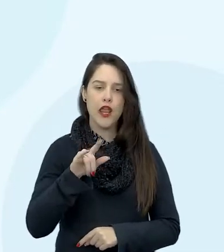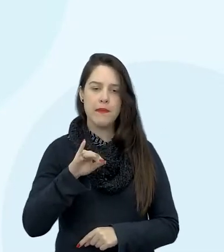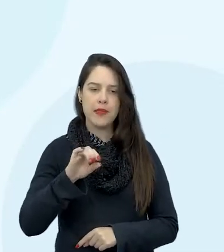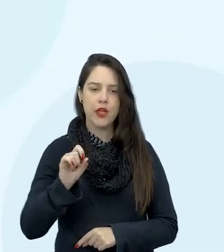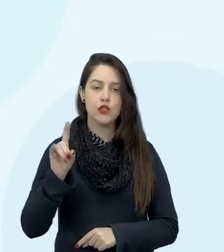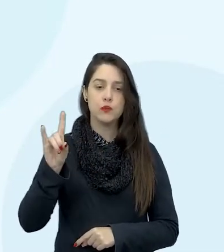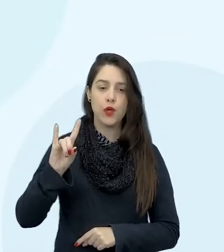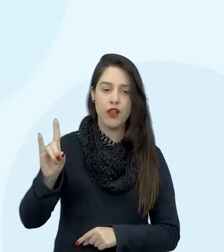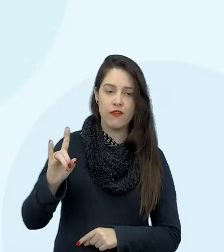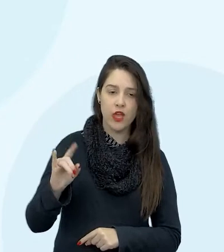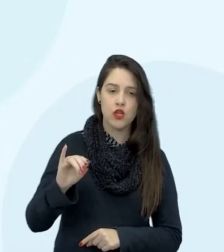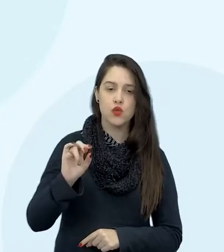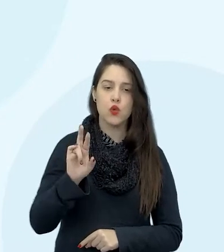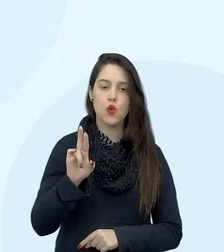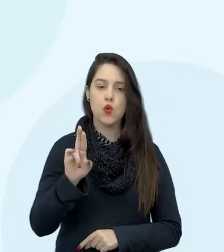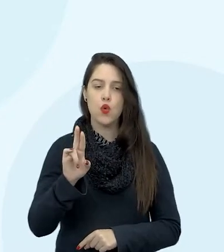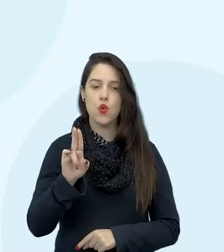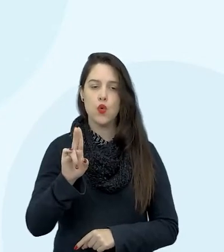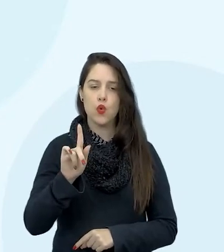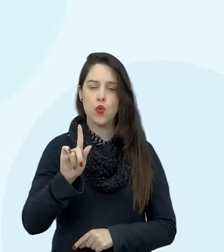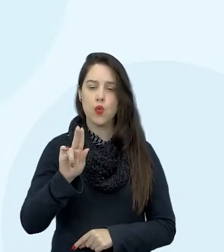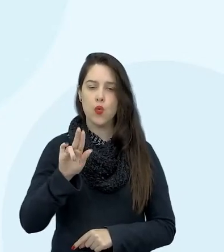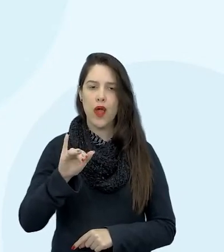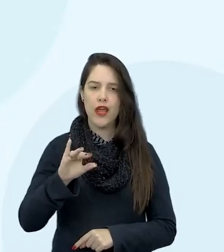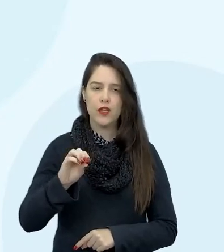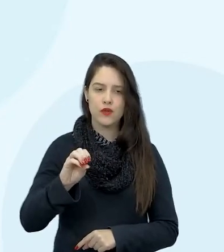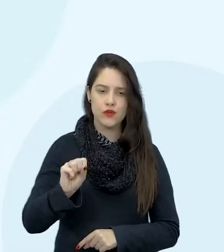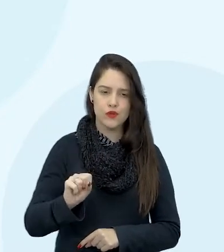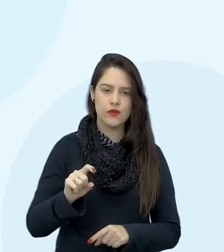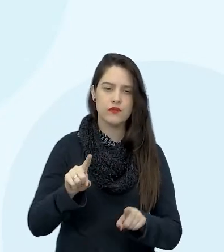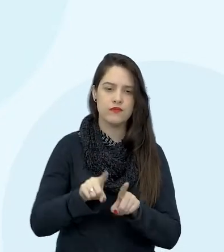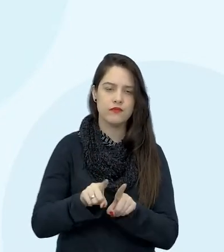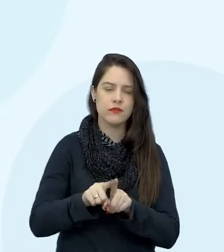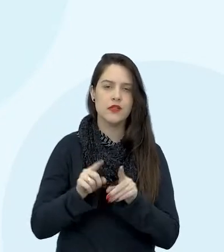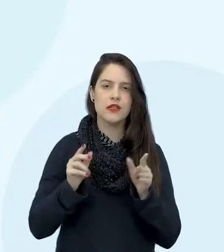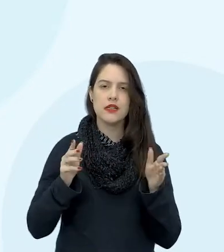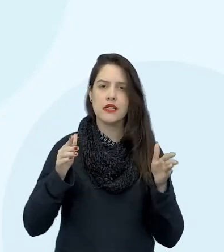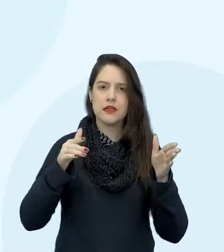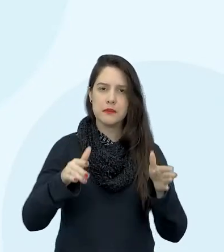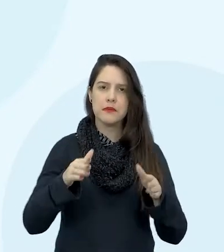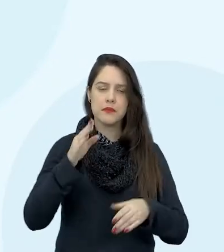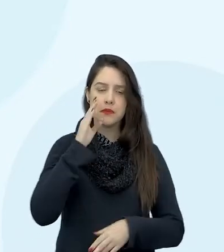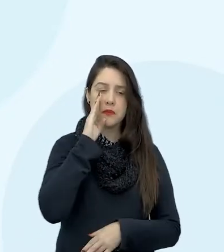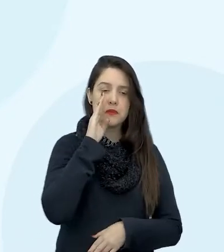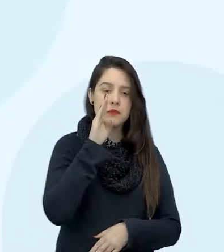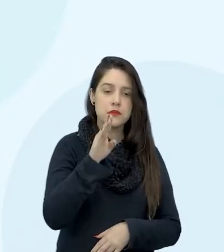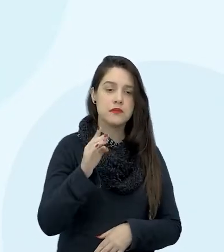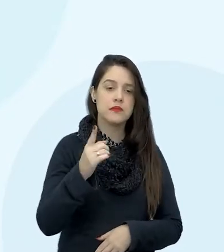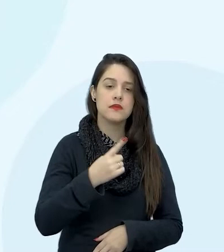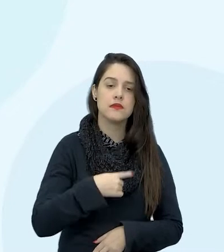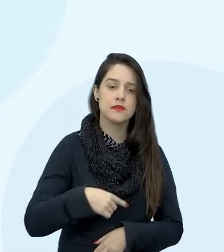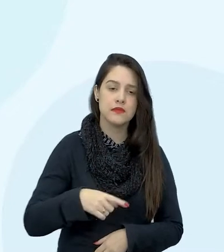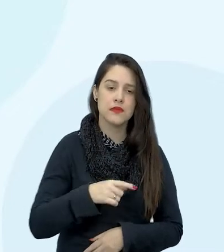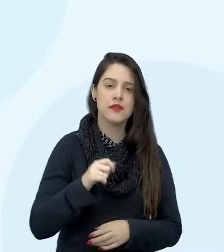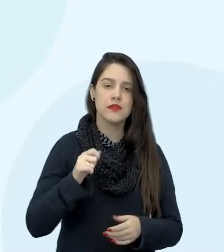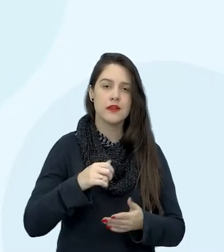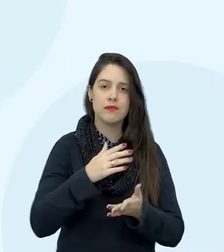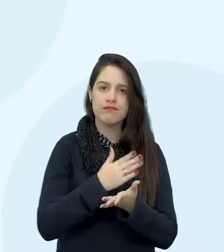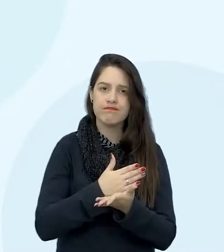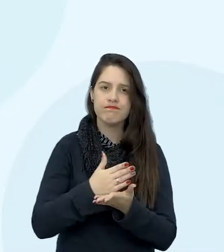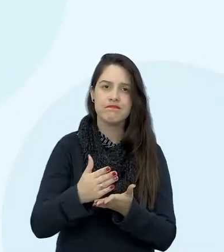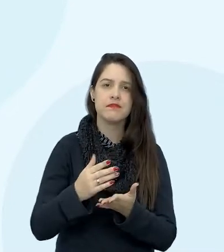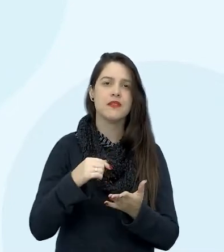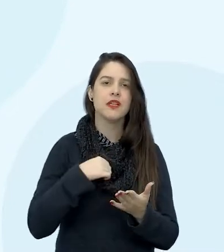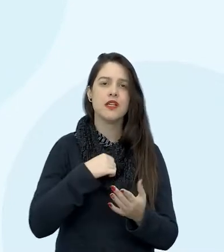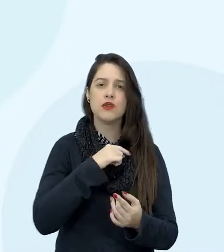uruguaios, né? Mas quando a gente vê de forma mais expressiva, né, principalmente venezuelanos e haitianos. Isso